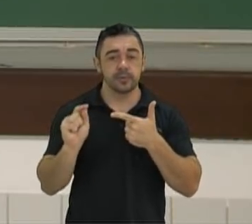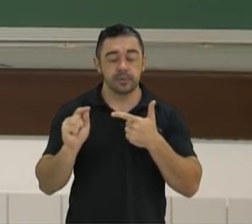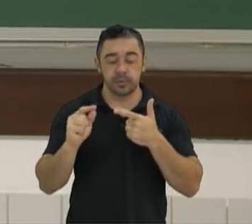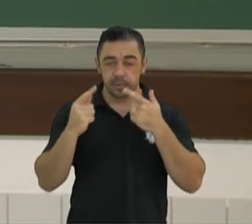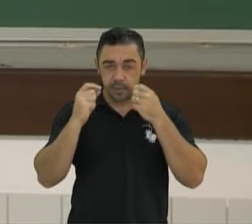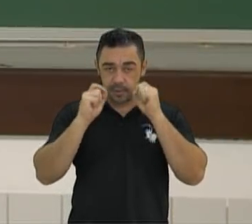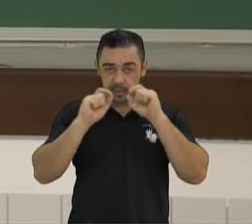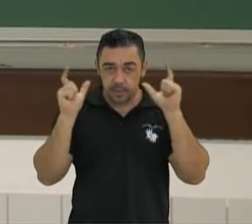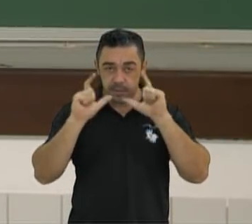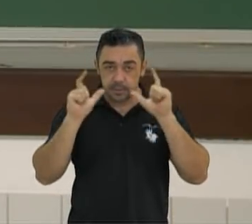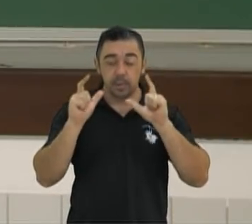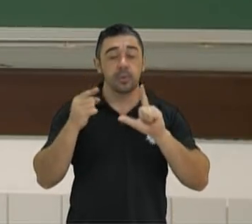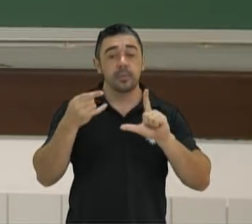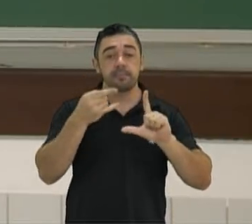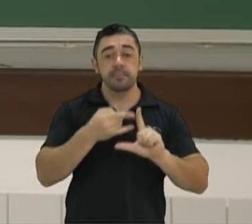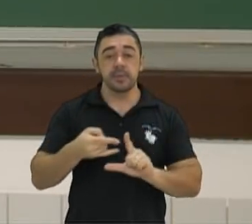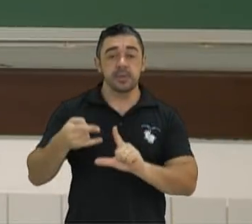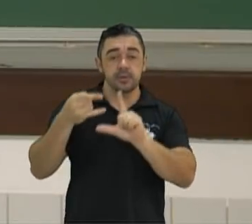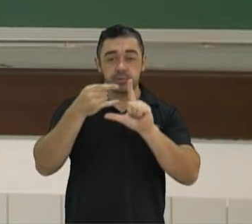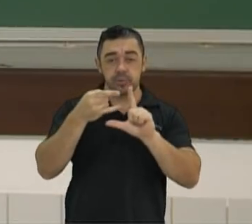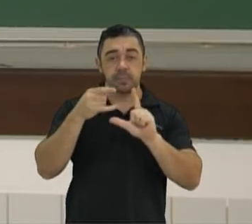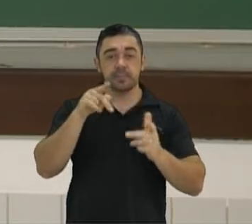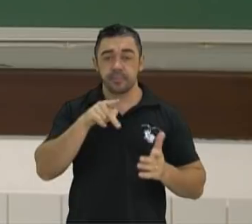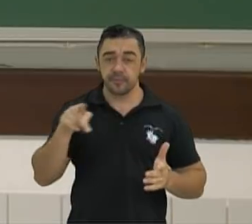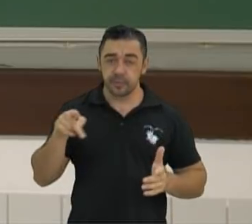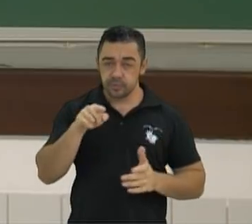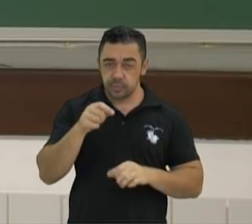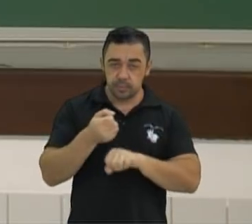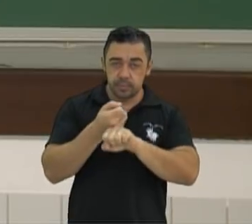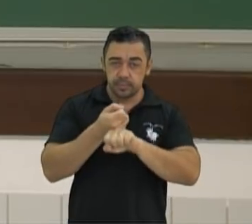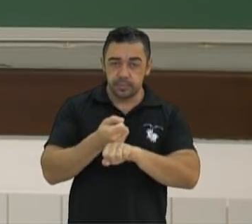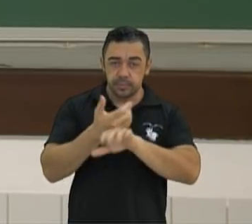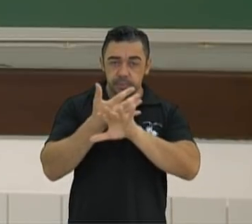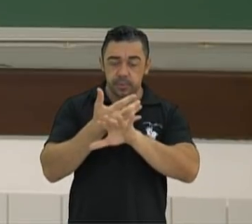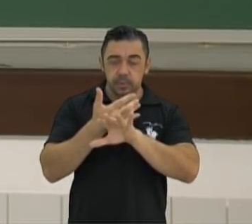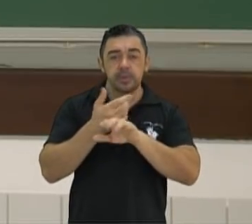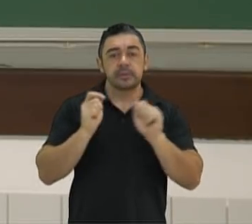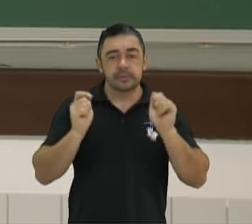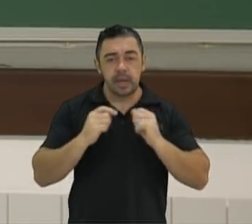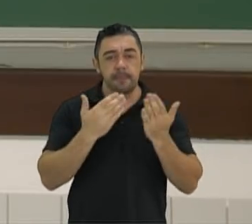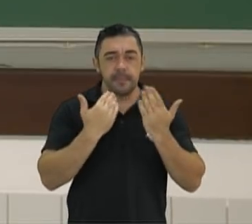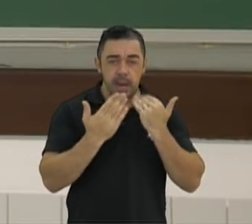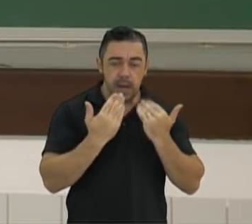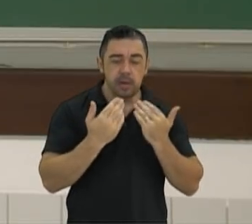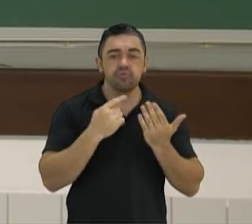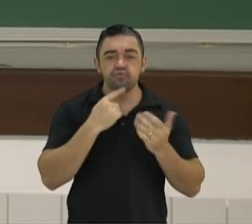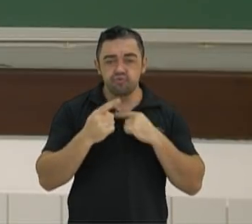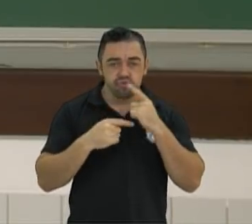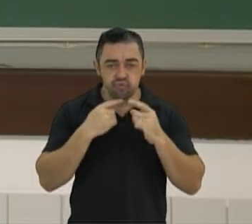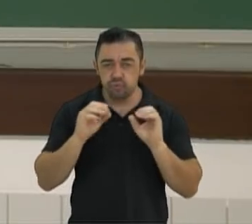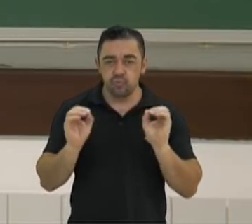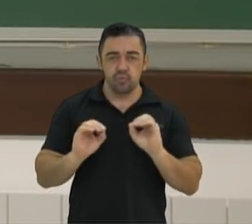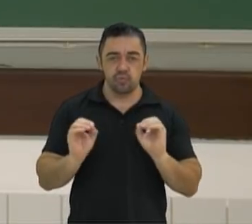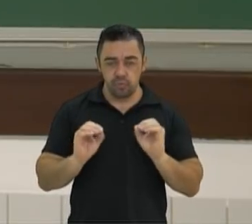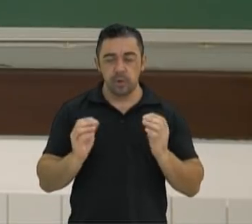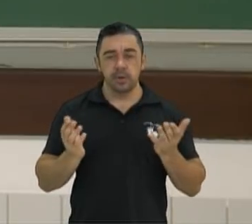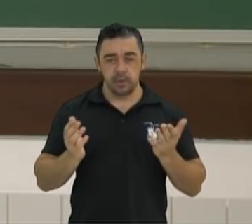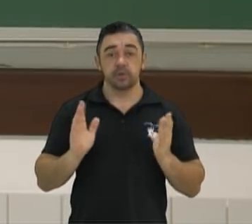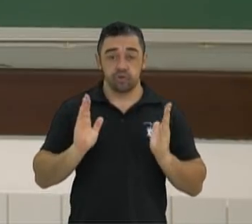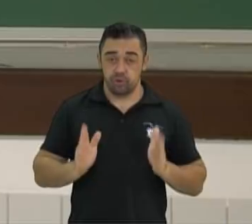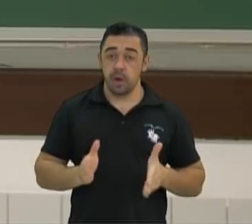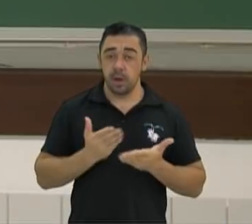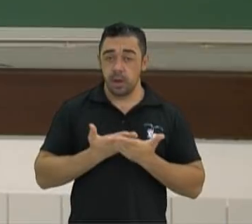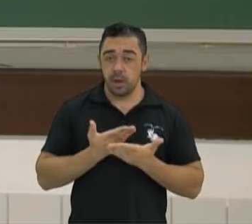com relação ao Meet. Então, provavelmente o seu professor, sua professora já está fazendo as aulas via